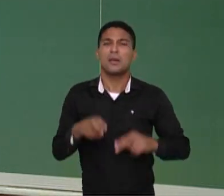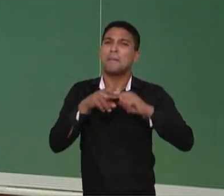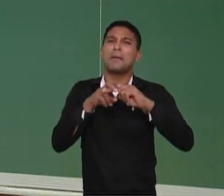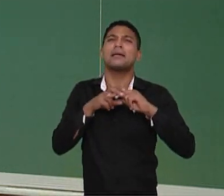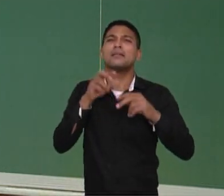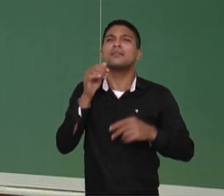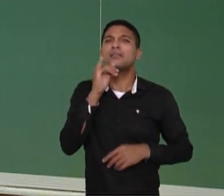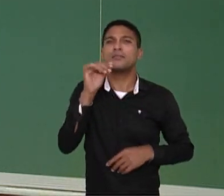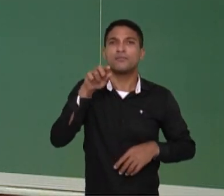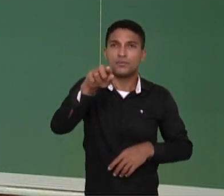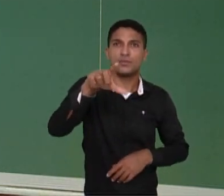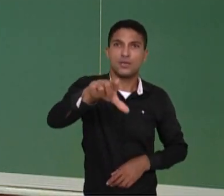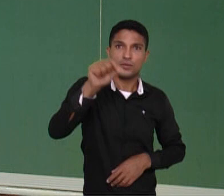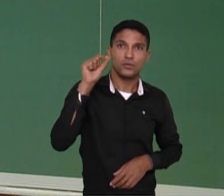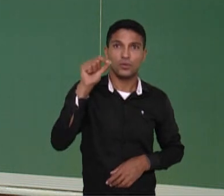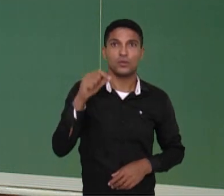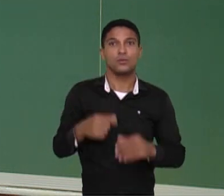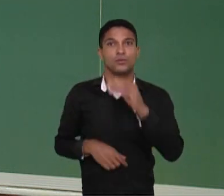Olha só.